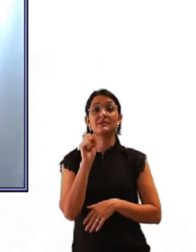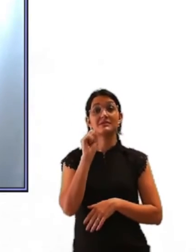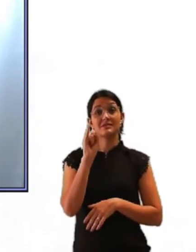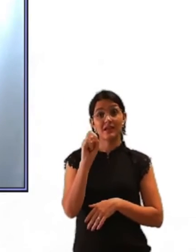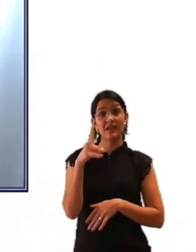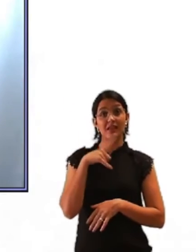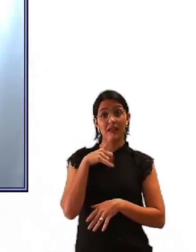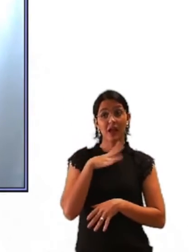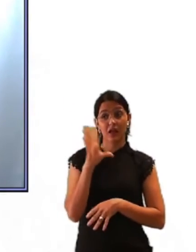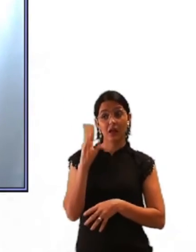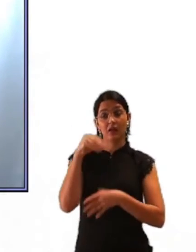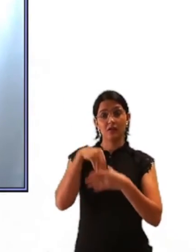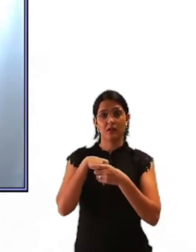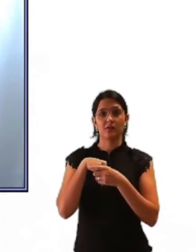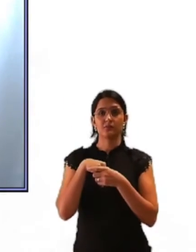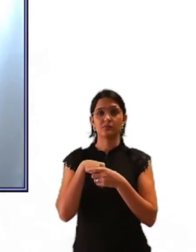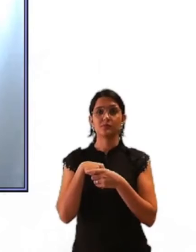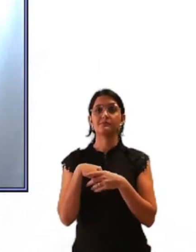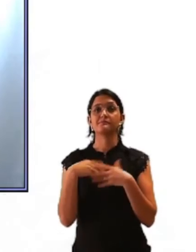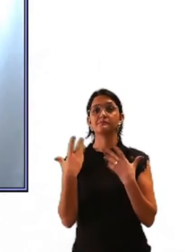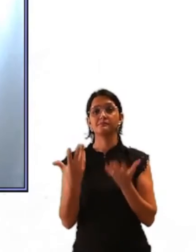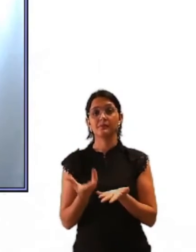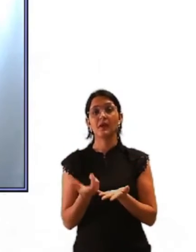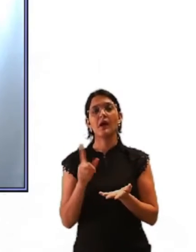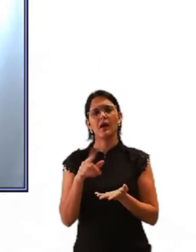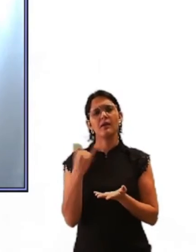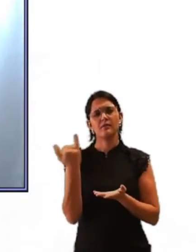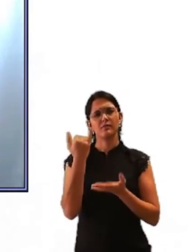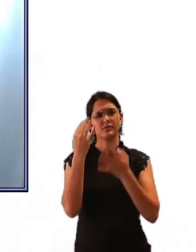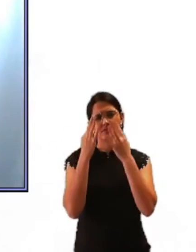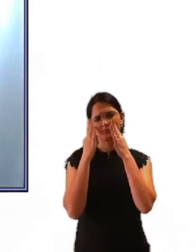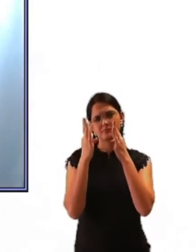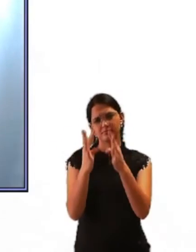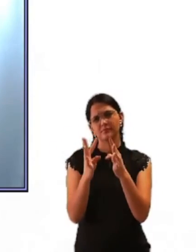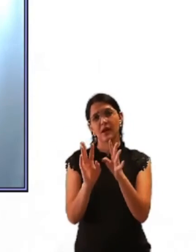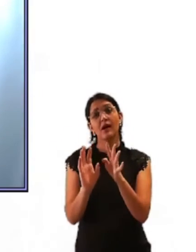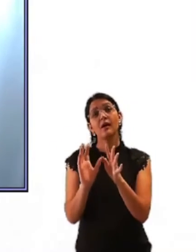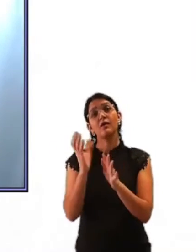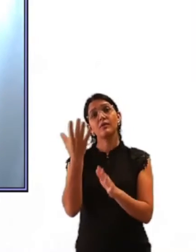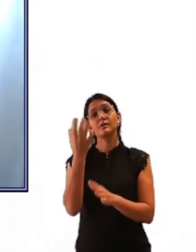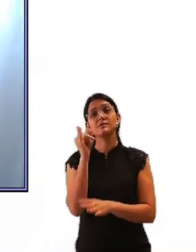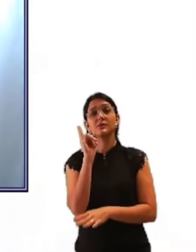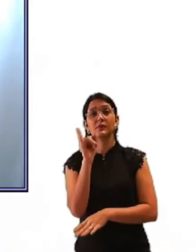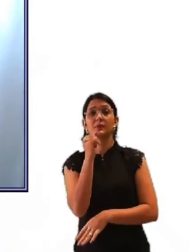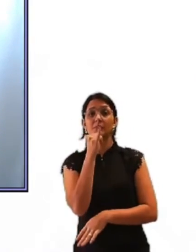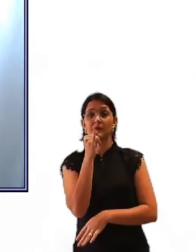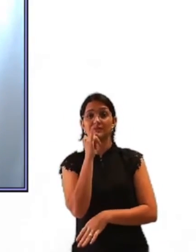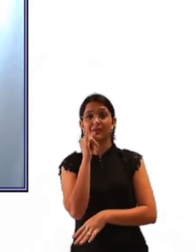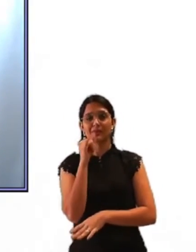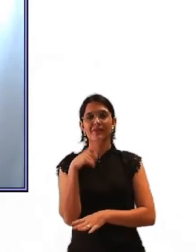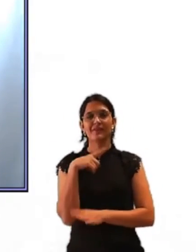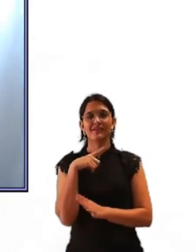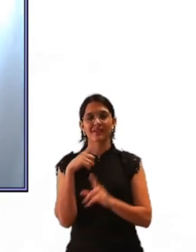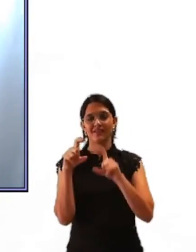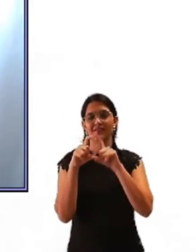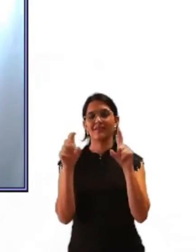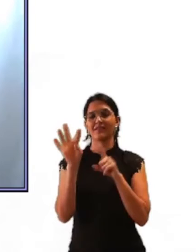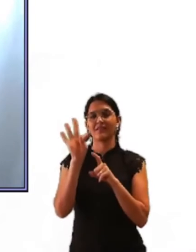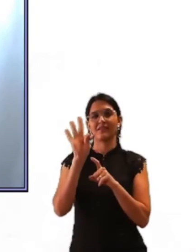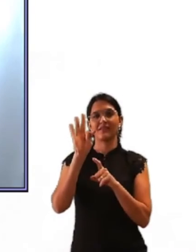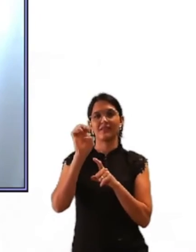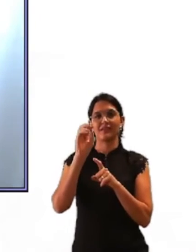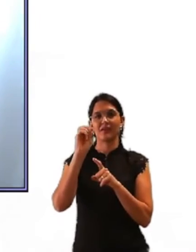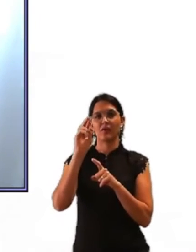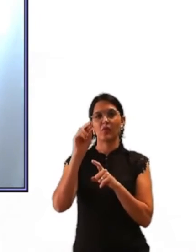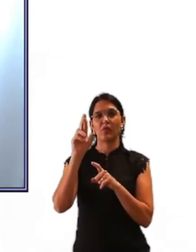Então, agora até uma observação interessante, porque houve uma. Se a teoria dos jogos, né, tratada pelo matemático John